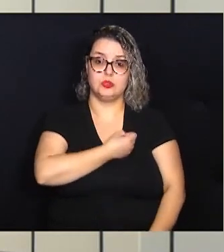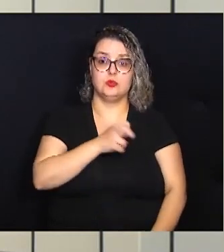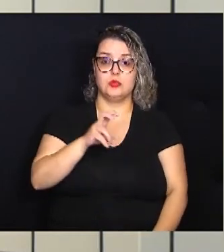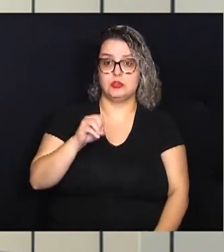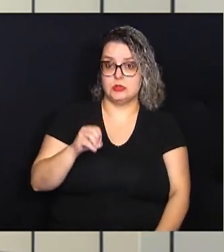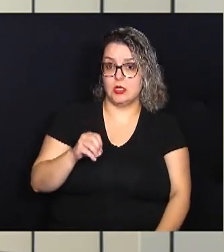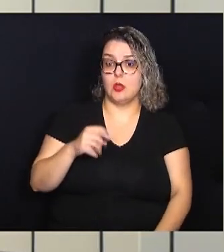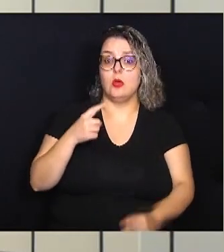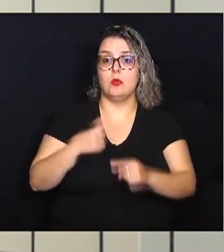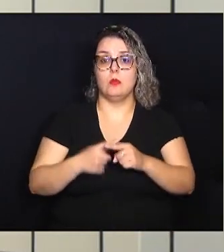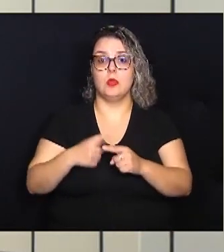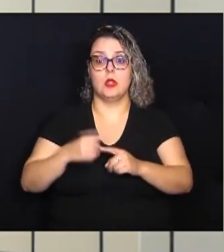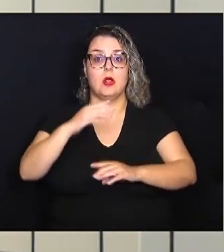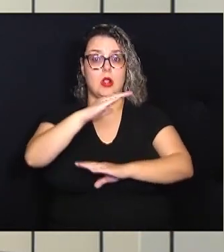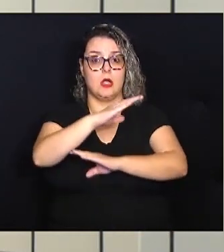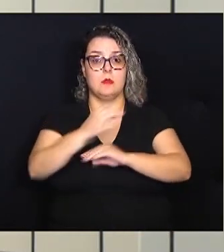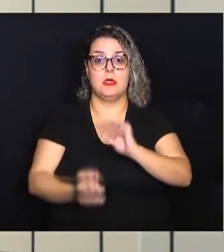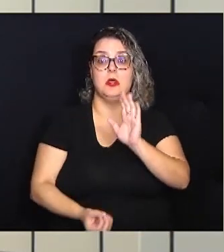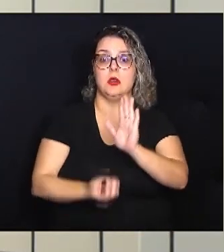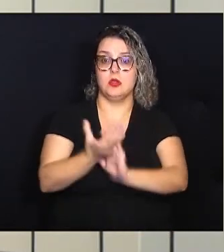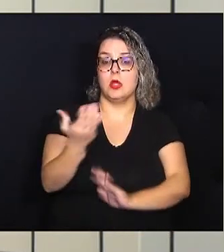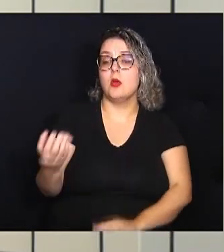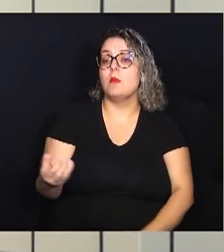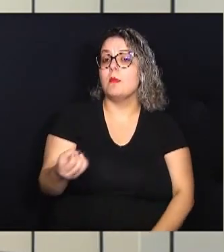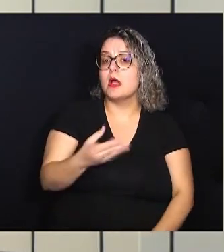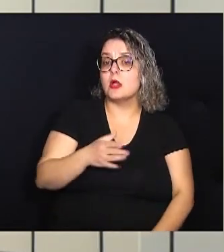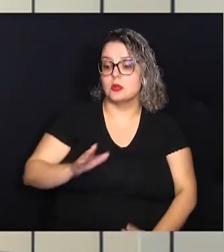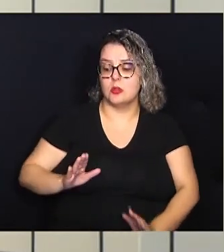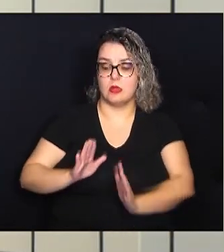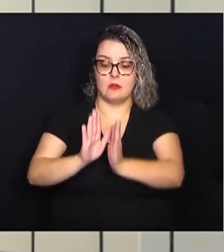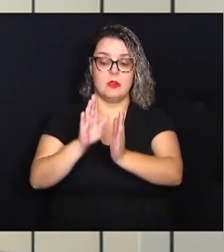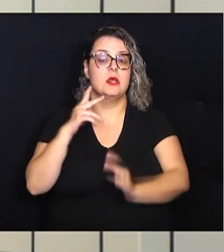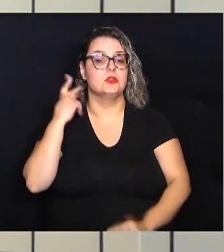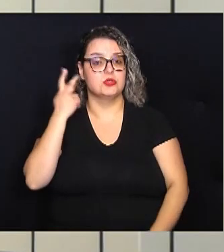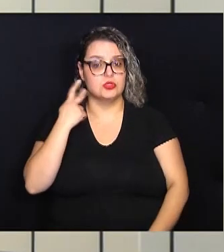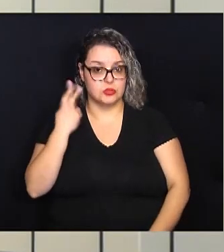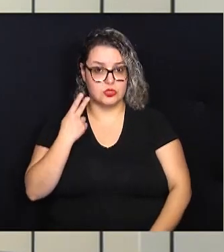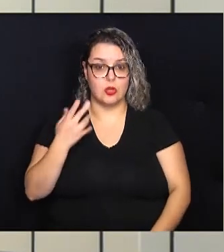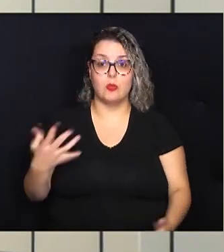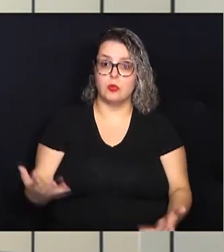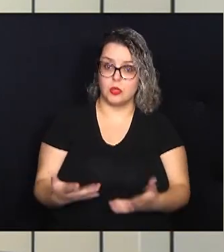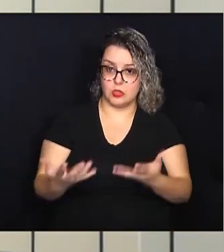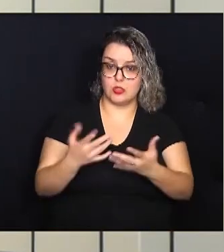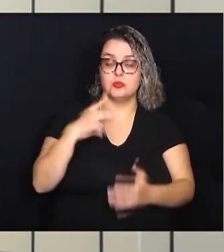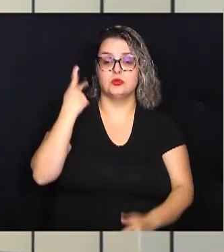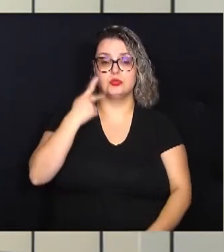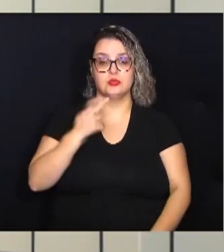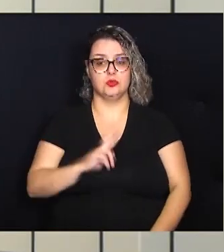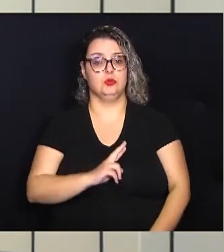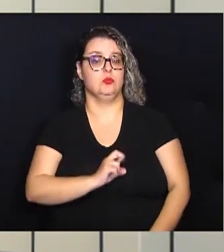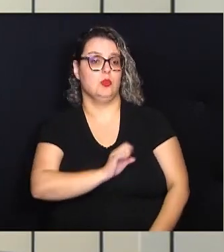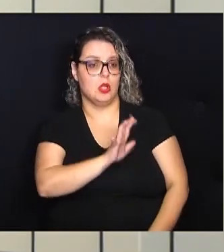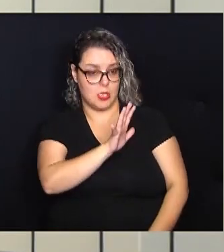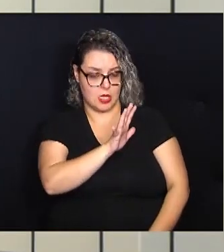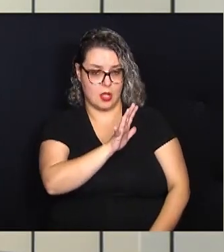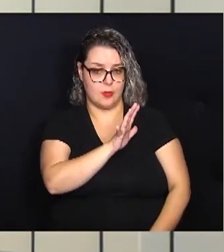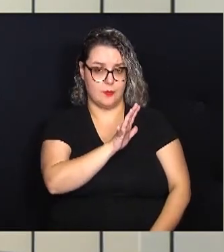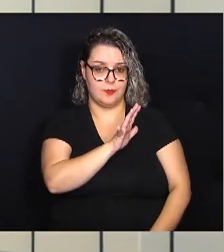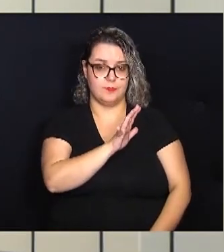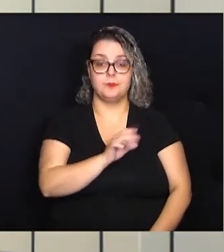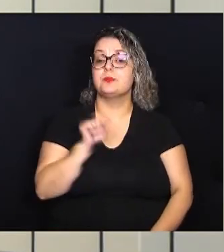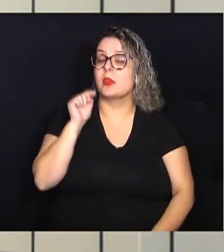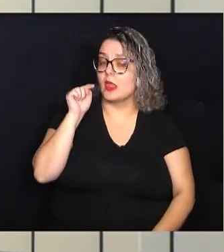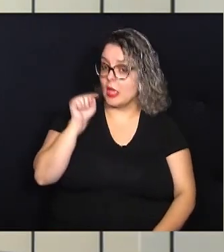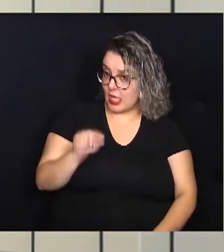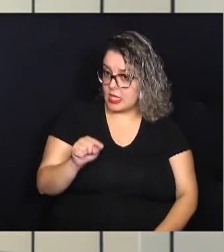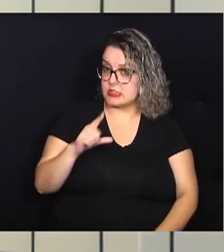50 porque a Câmara criou uma nova frente parlamentar por iniciativa do vereador Rubens Gás. Esta